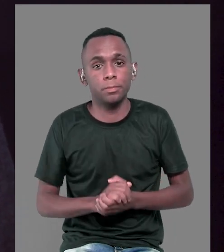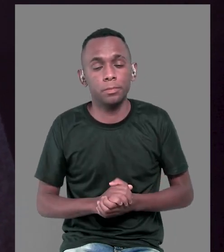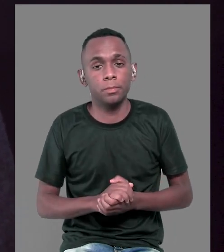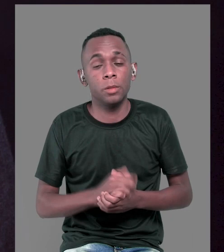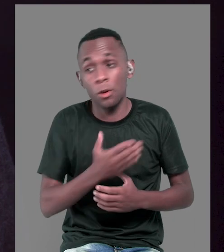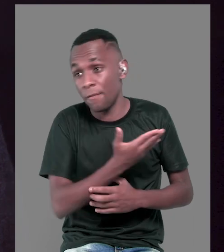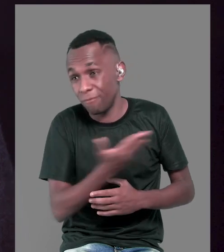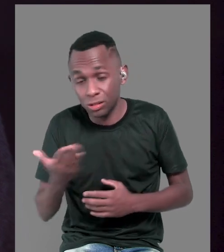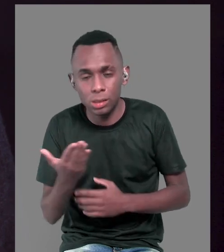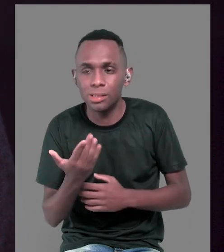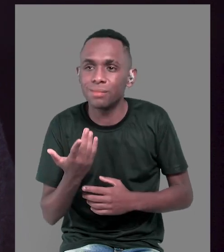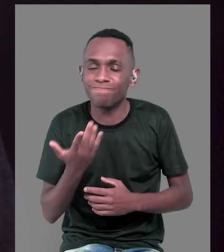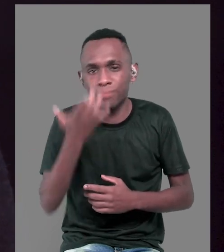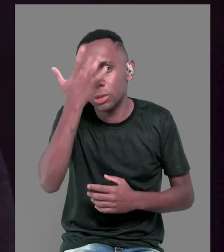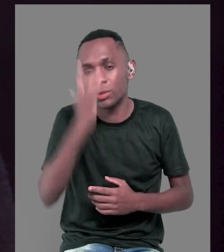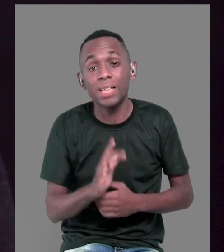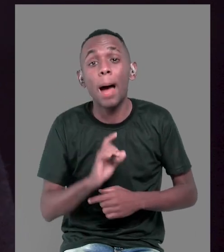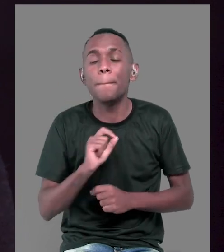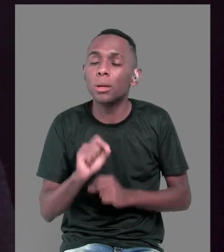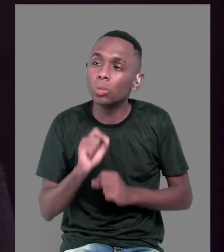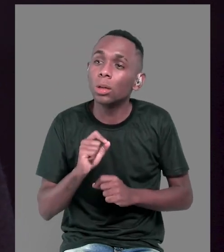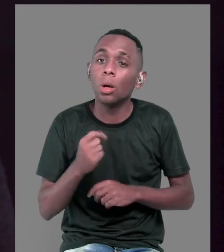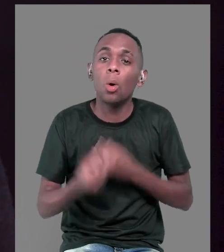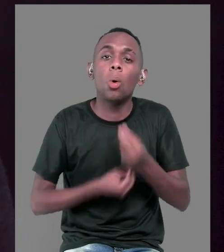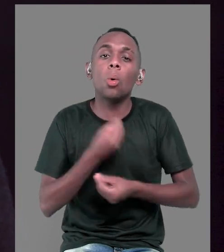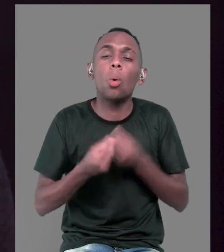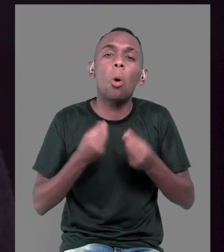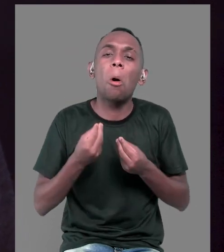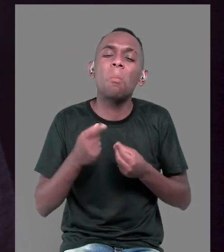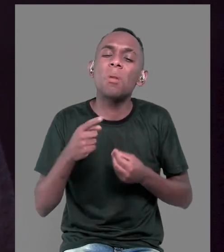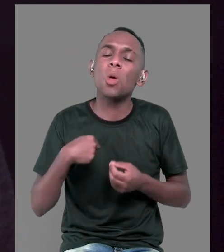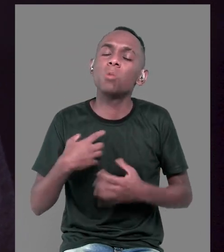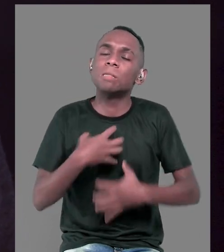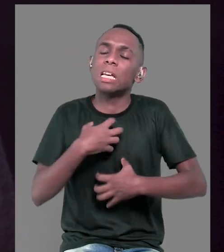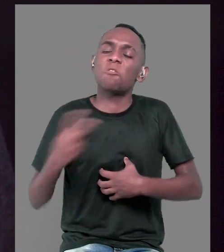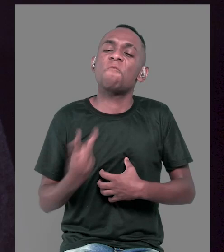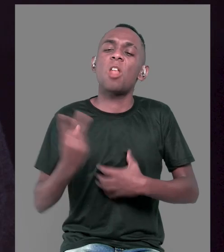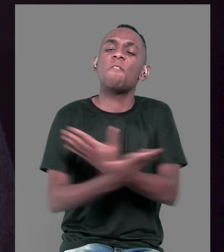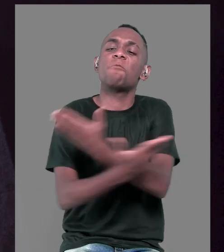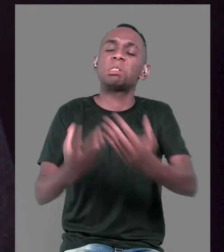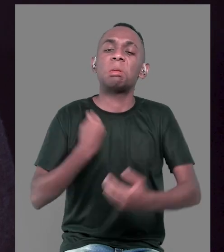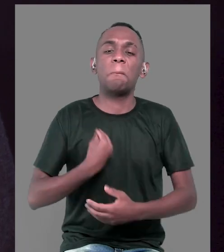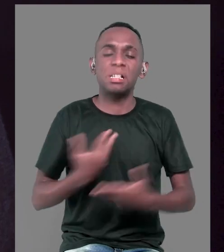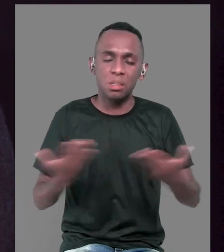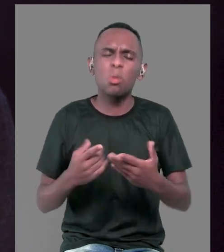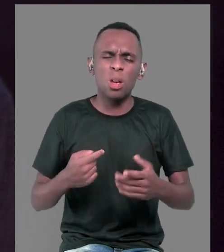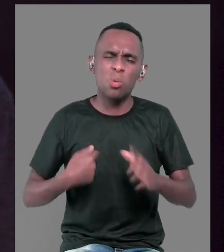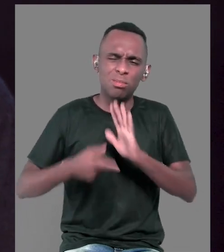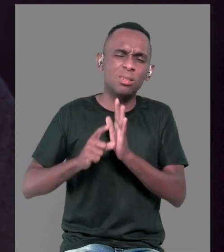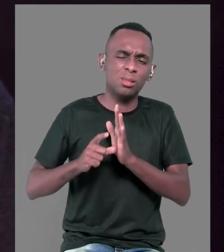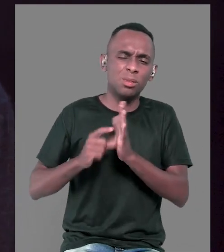ideia o valor que eu dou para a presença de cada uma e cada um de vocês. Eu disse isso na abertura, mas